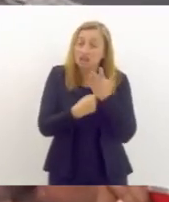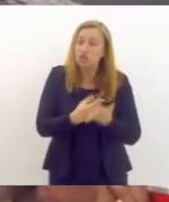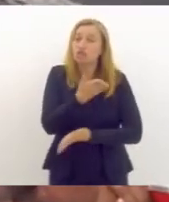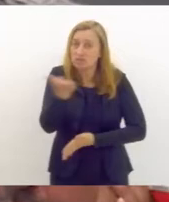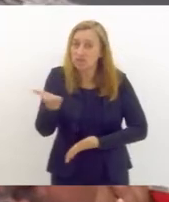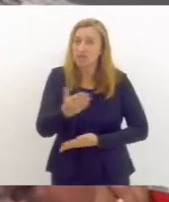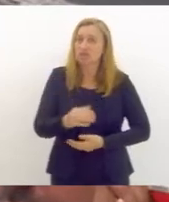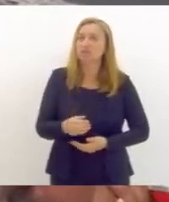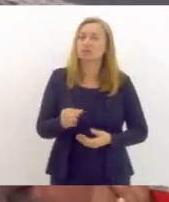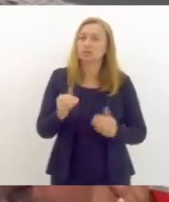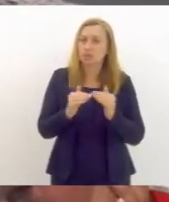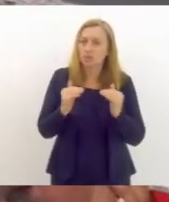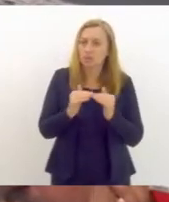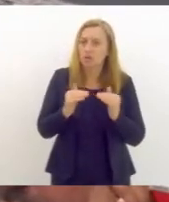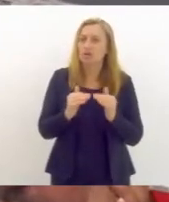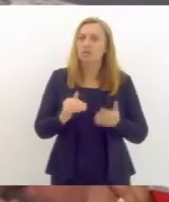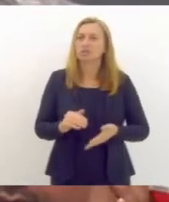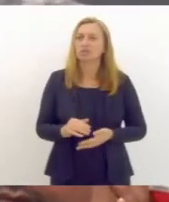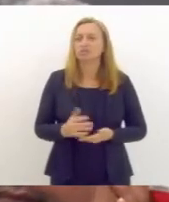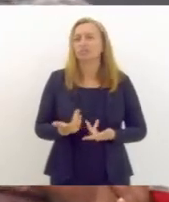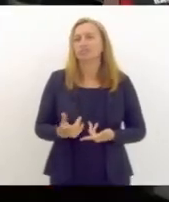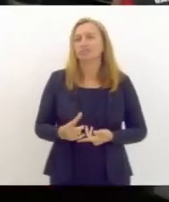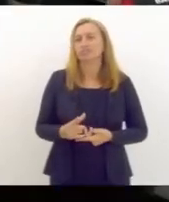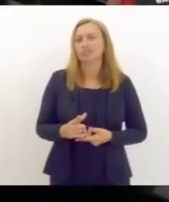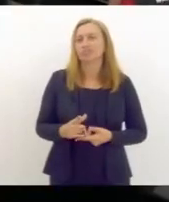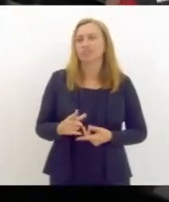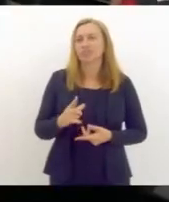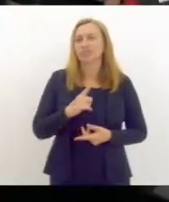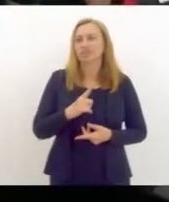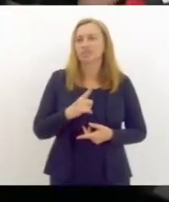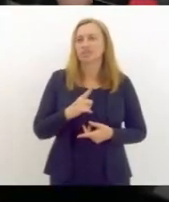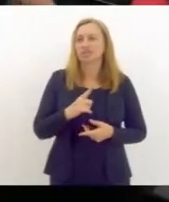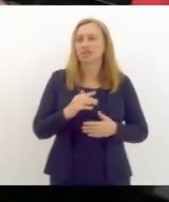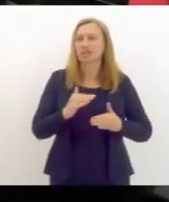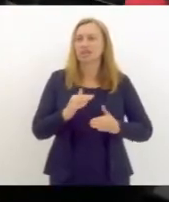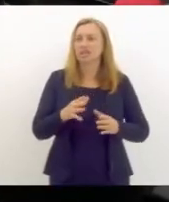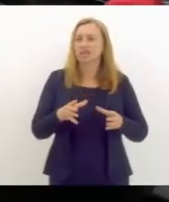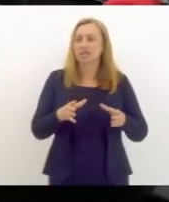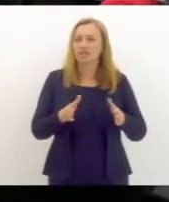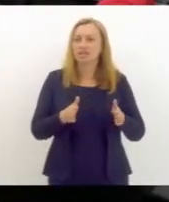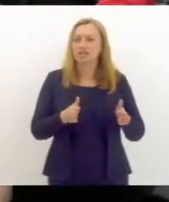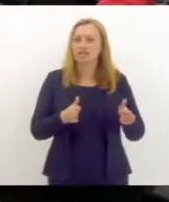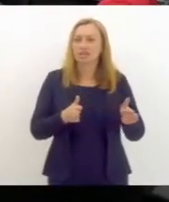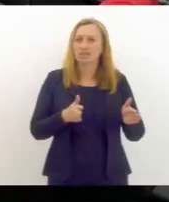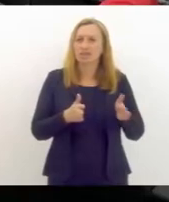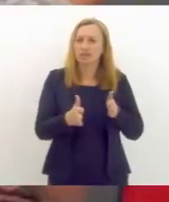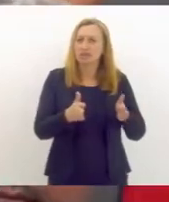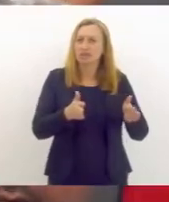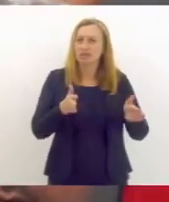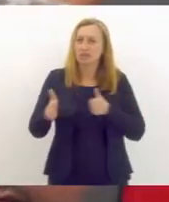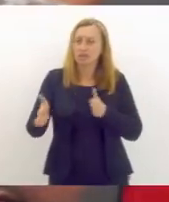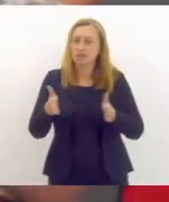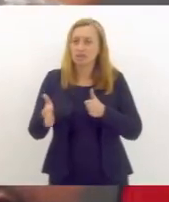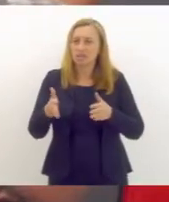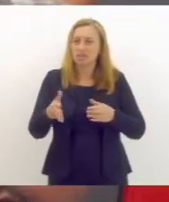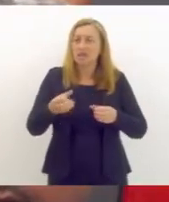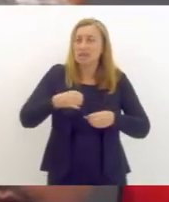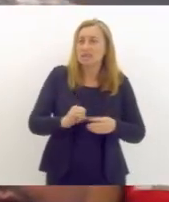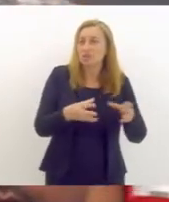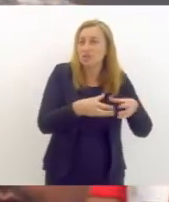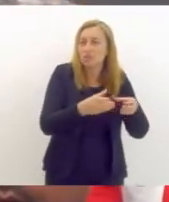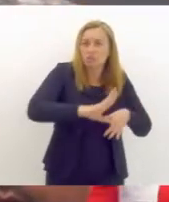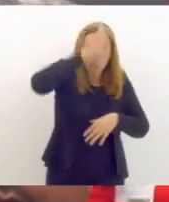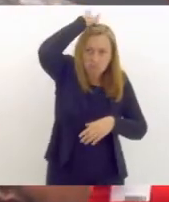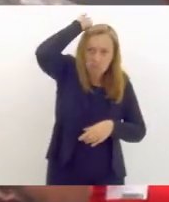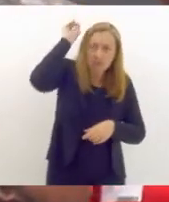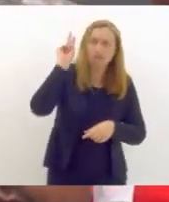para vocês existe uma pirâmide tá invertida se o corpo de bombeiro quer